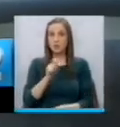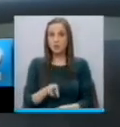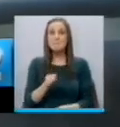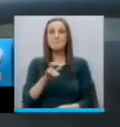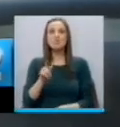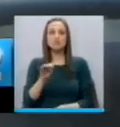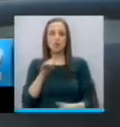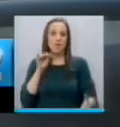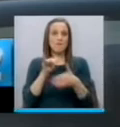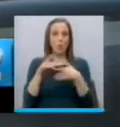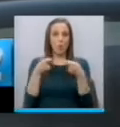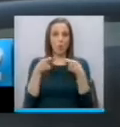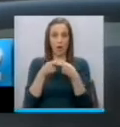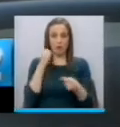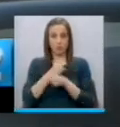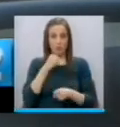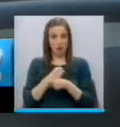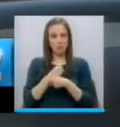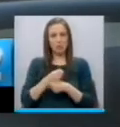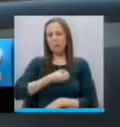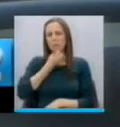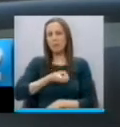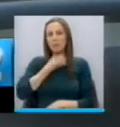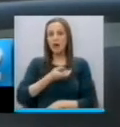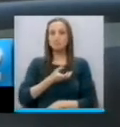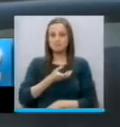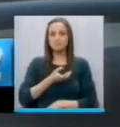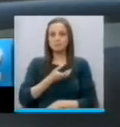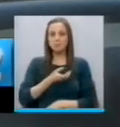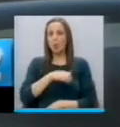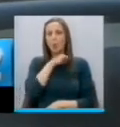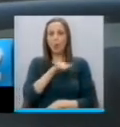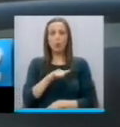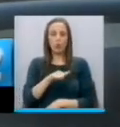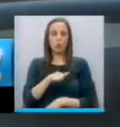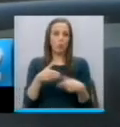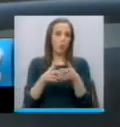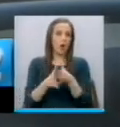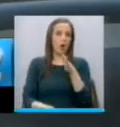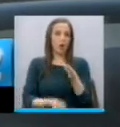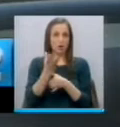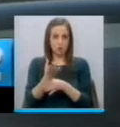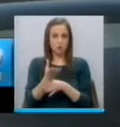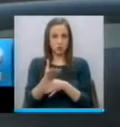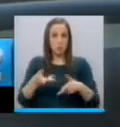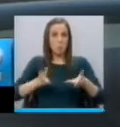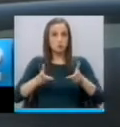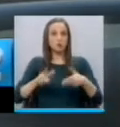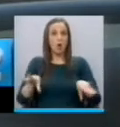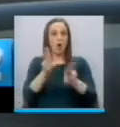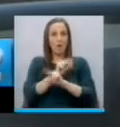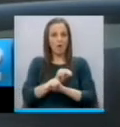enviou aos colegas de trabalho, onde explica que apenas concordou com a criação de uma nova metodologia para